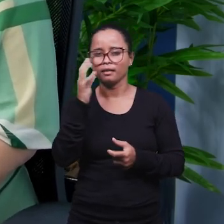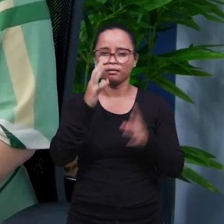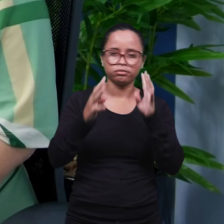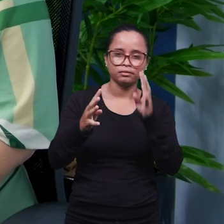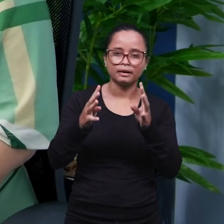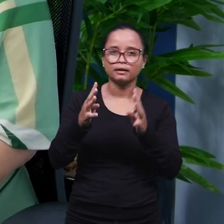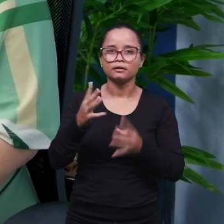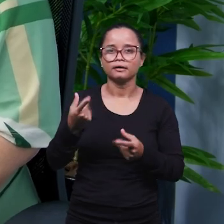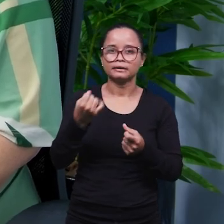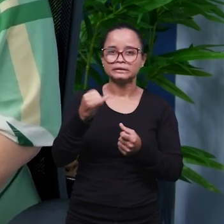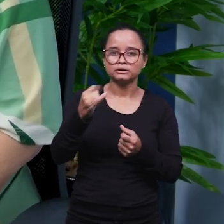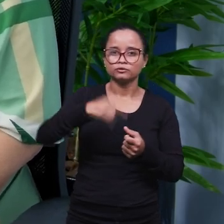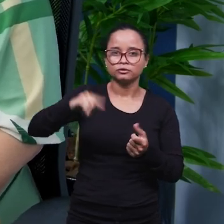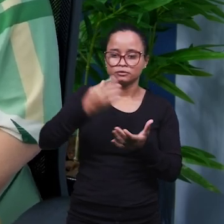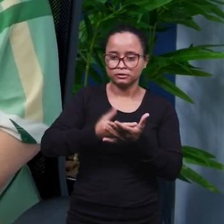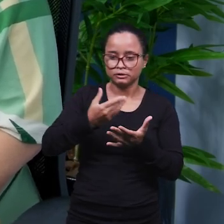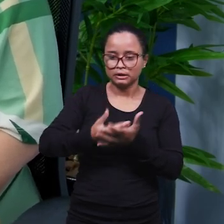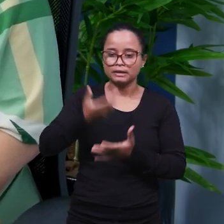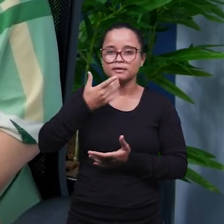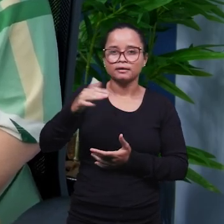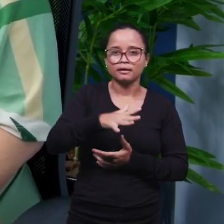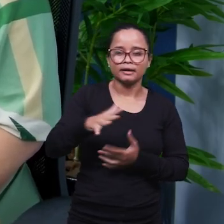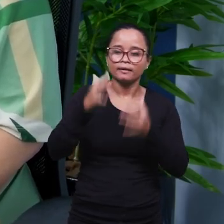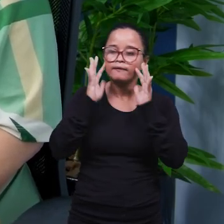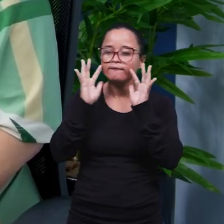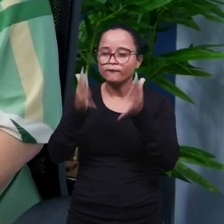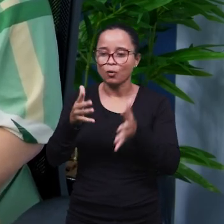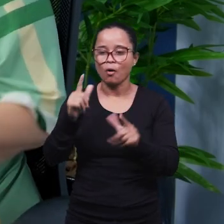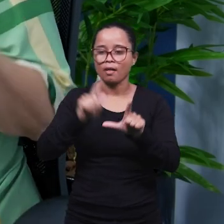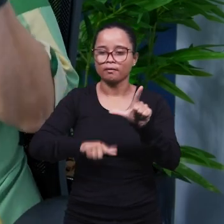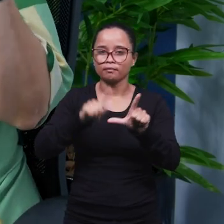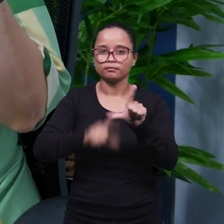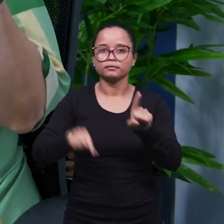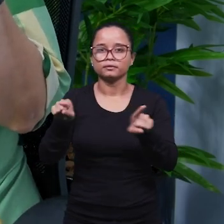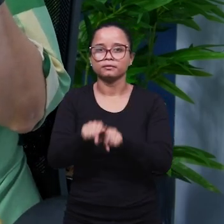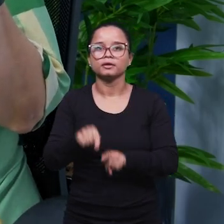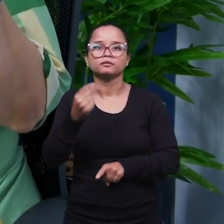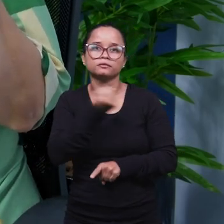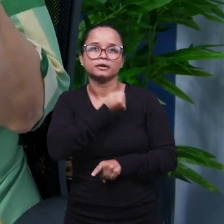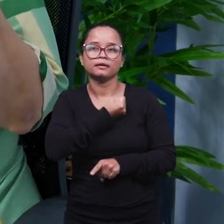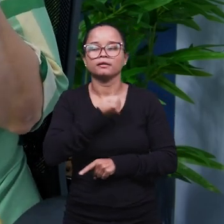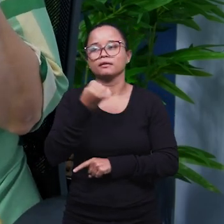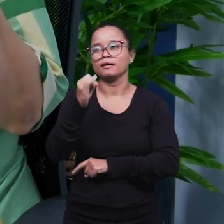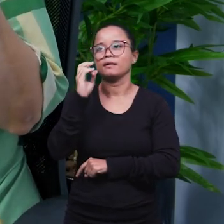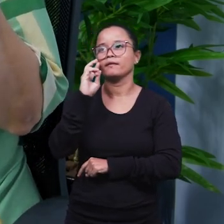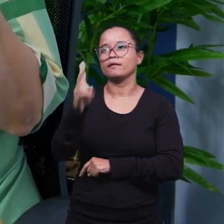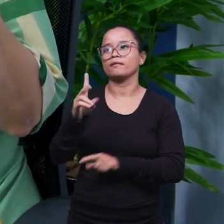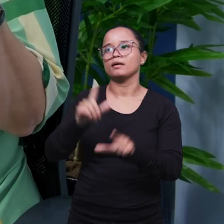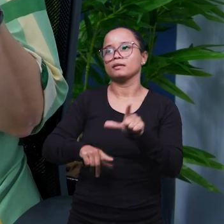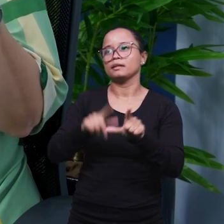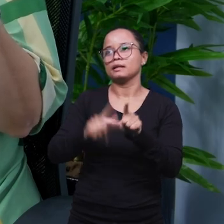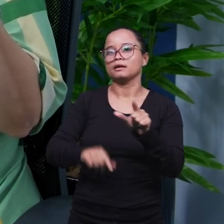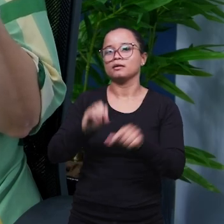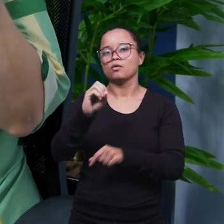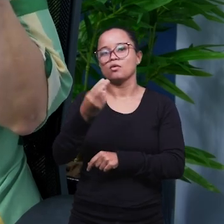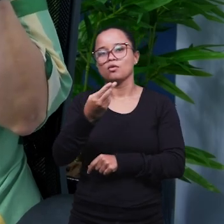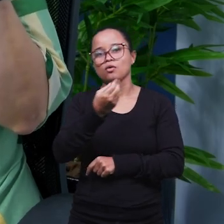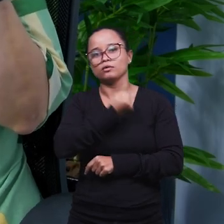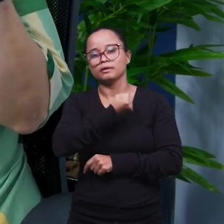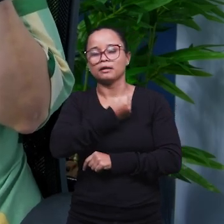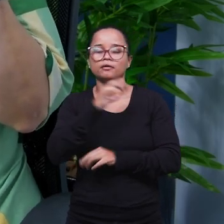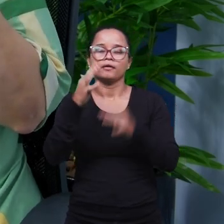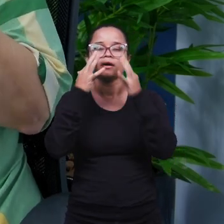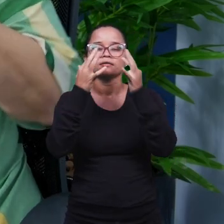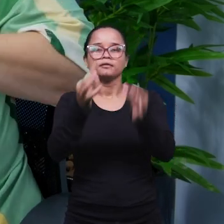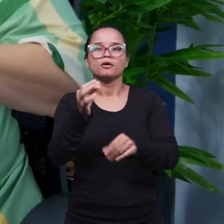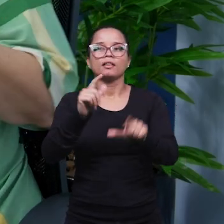focada em letras ou em números, se ela vê no cartaz letra e número, ela só vai prestar atenção